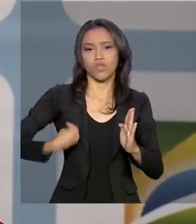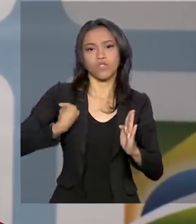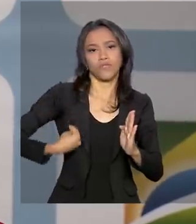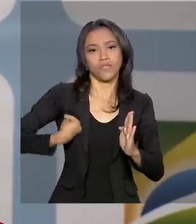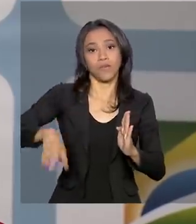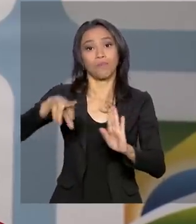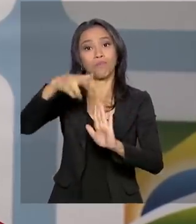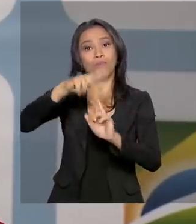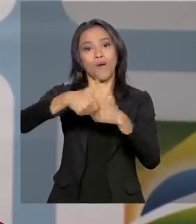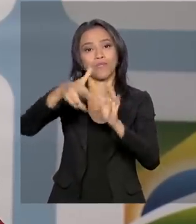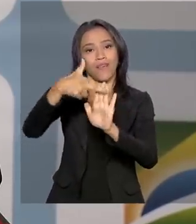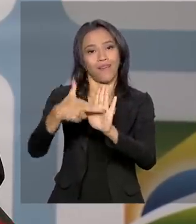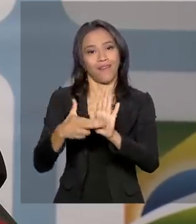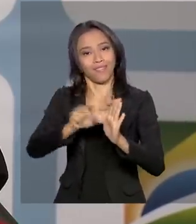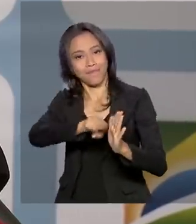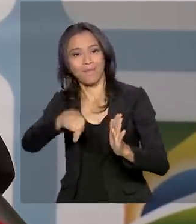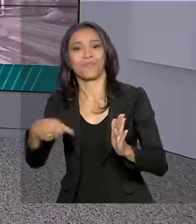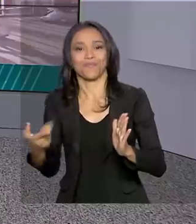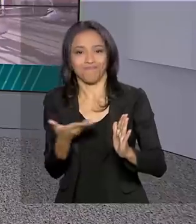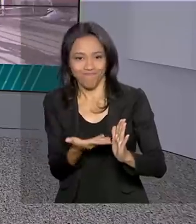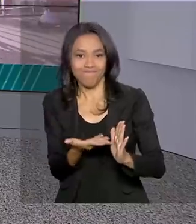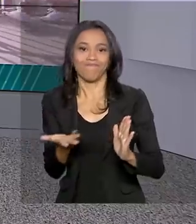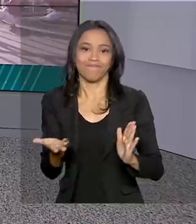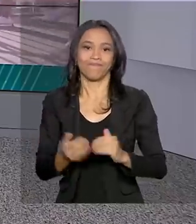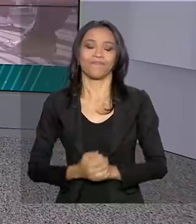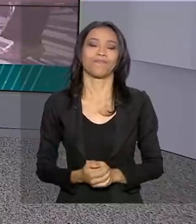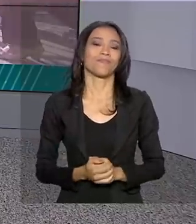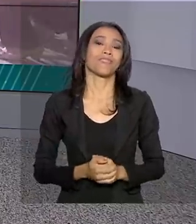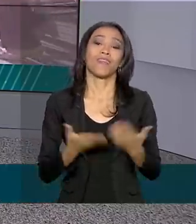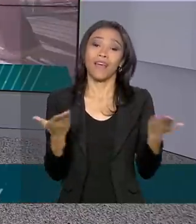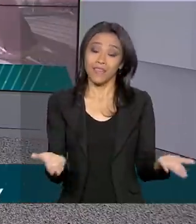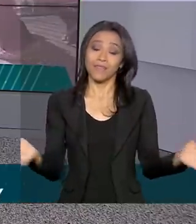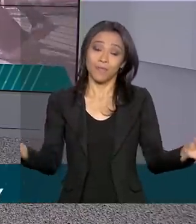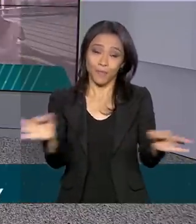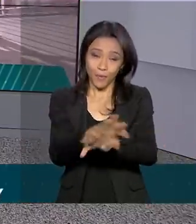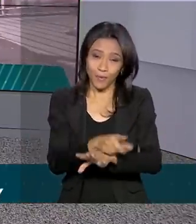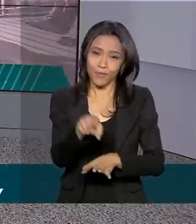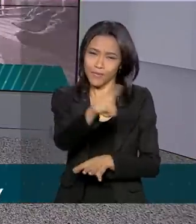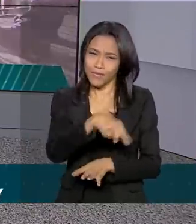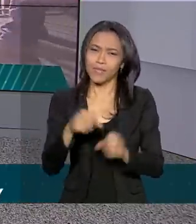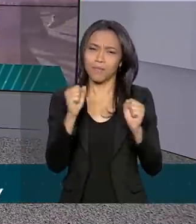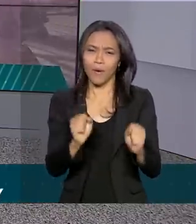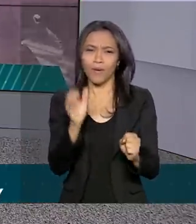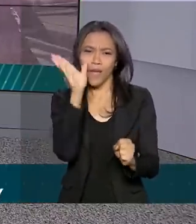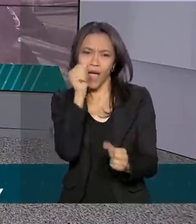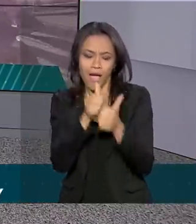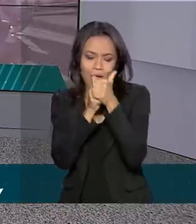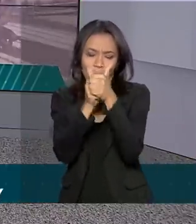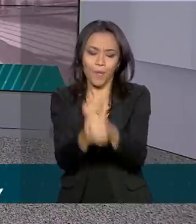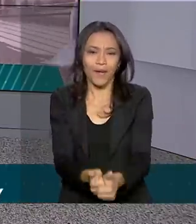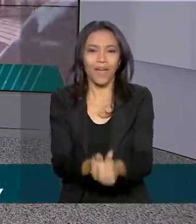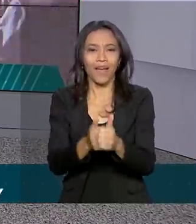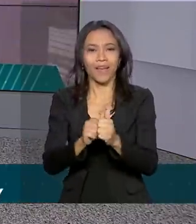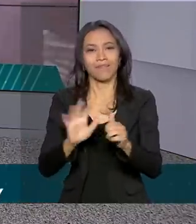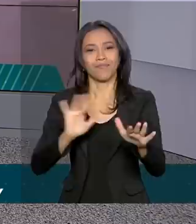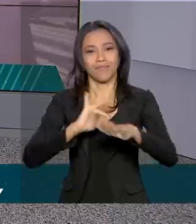dos pacientes após o protocolo. O Brasil em Dia fica por aqui. Você pode nos acompanhar também